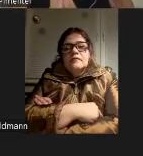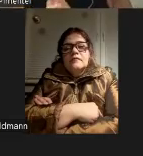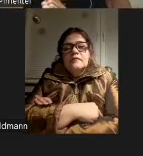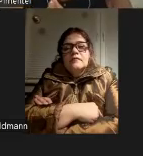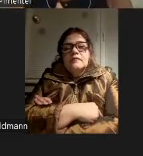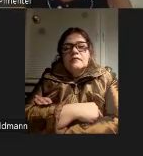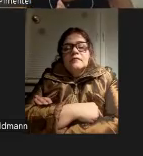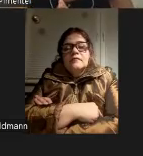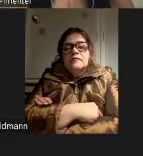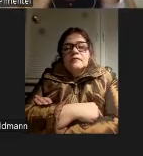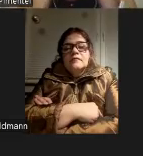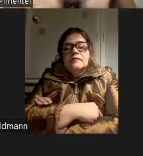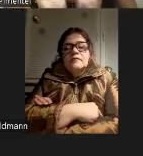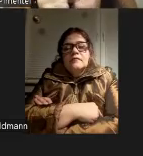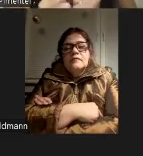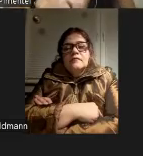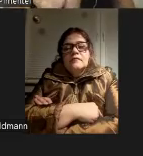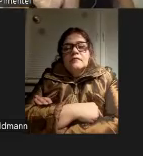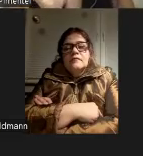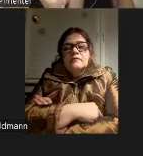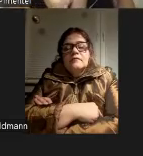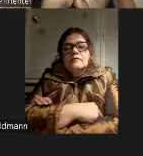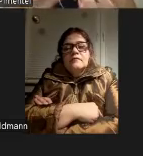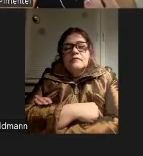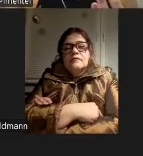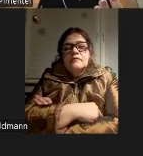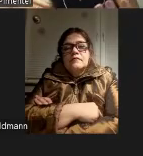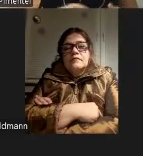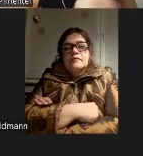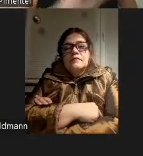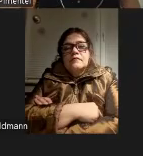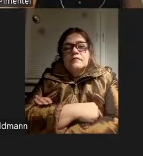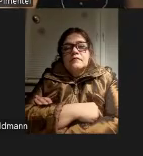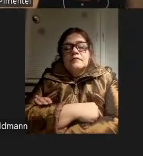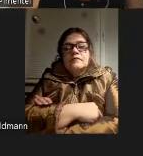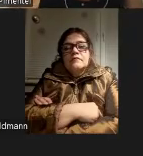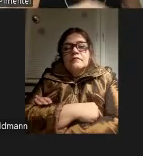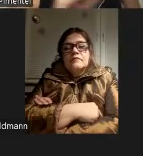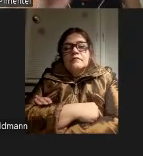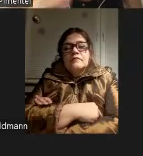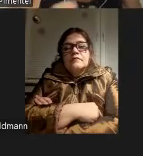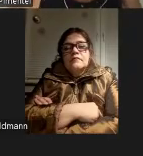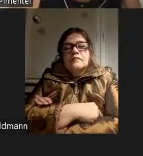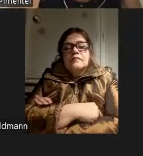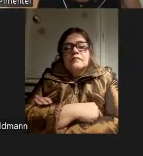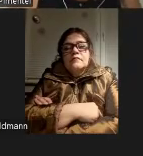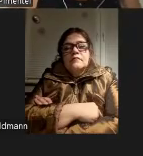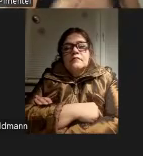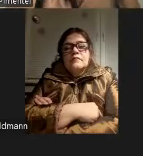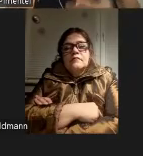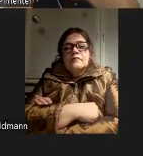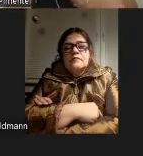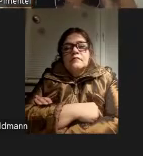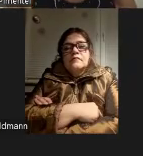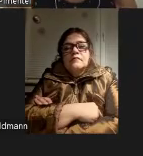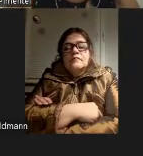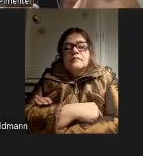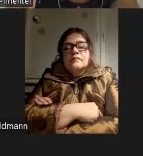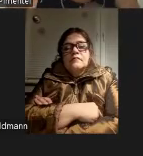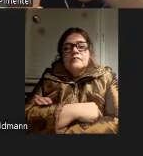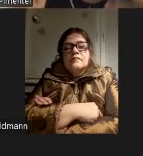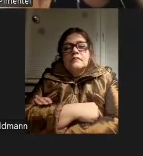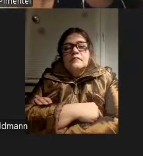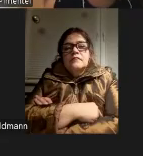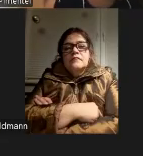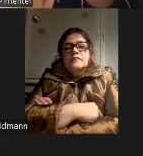quando tem estudos mostrando, vê que coisa interessante, que essa disfunção dessas redes neuronais nos pacientes